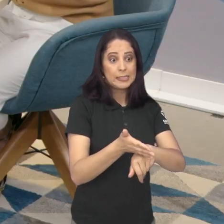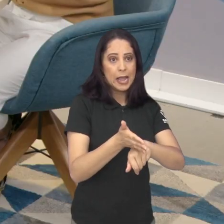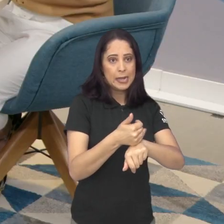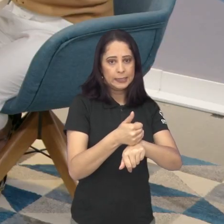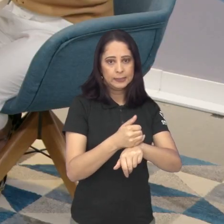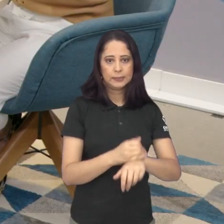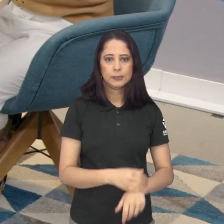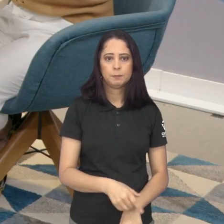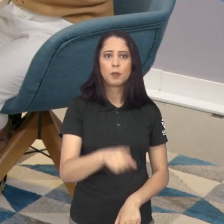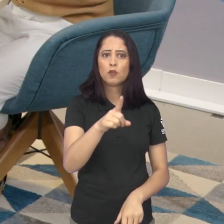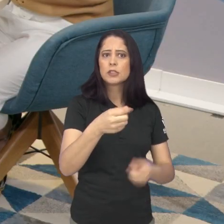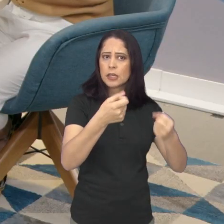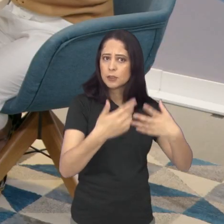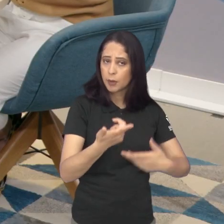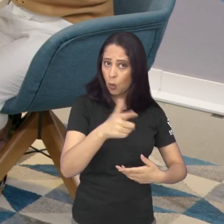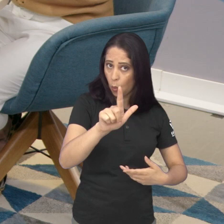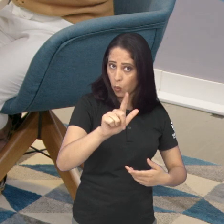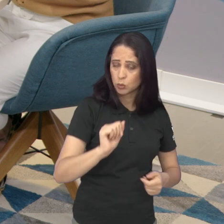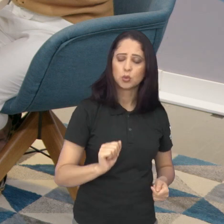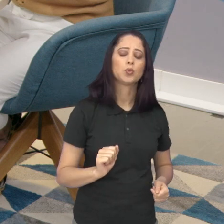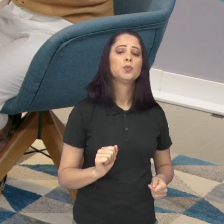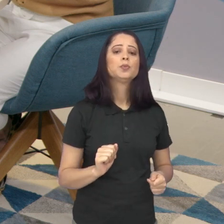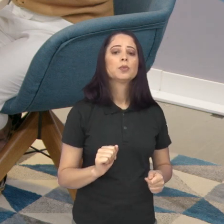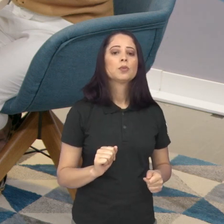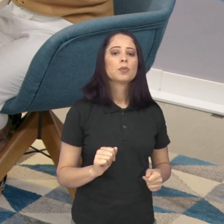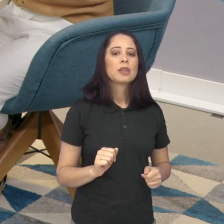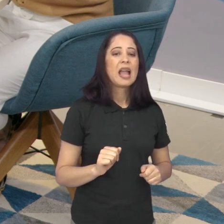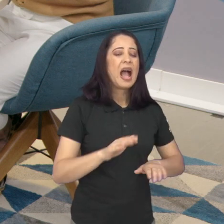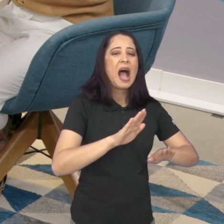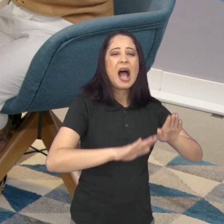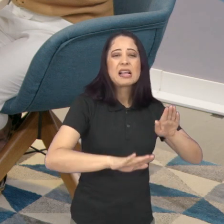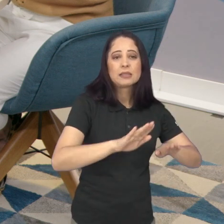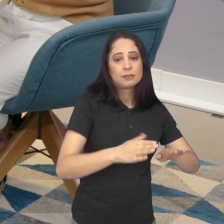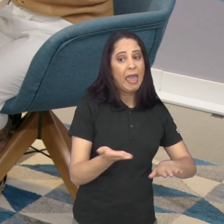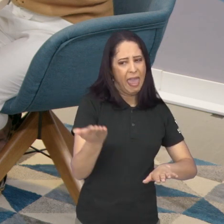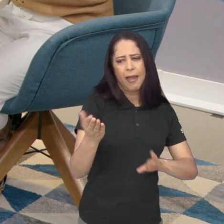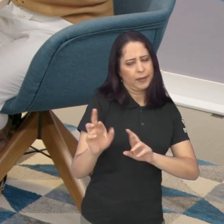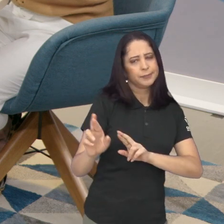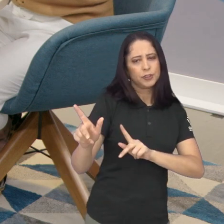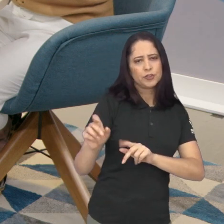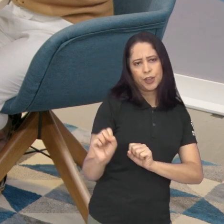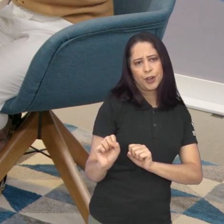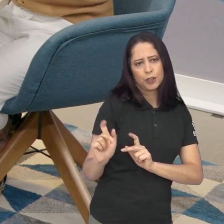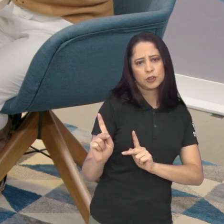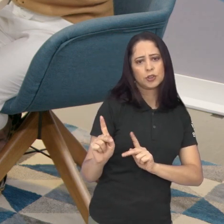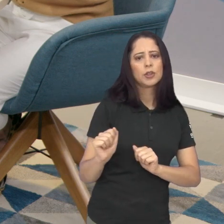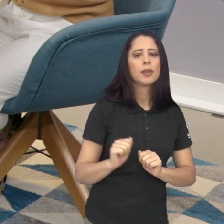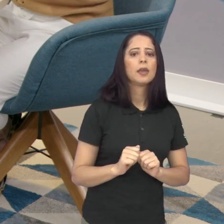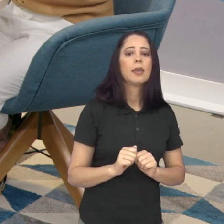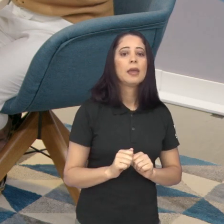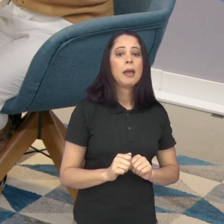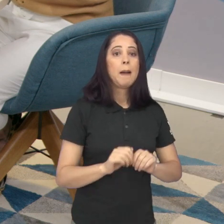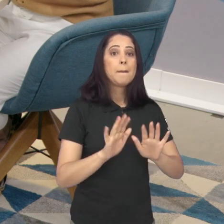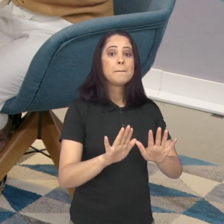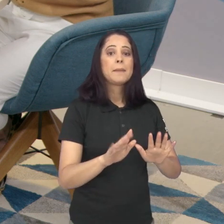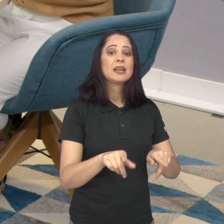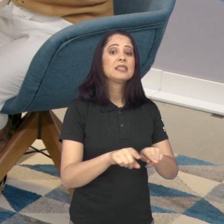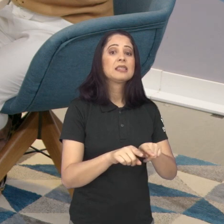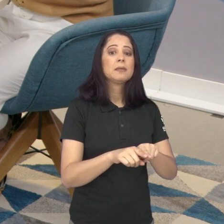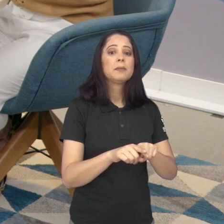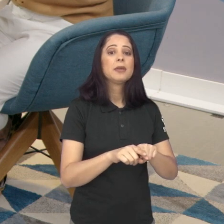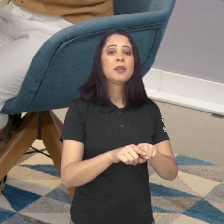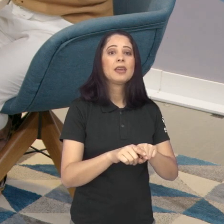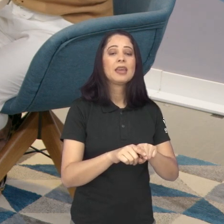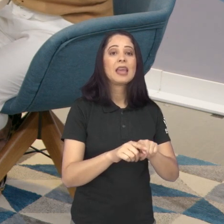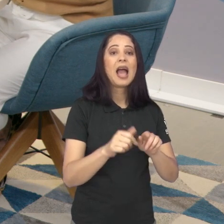outro caso que você estava falando, uma mãe atípica também, que às vezes não é como o caso dela, que veio a saber durante o desenvolvimento, mas é a mãe de